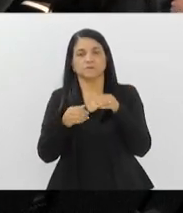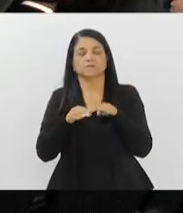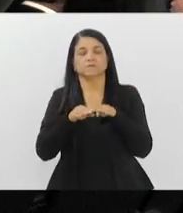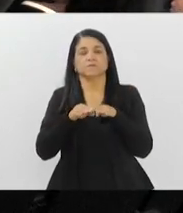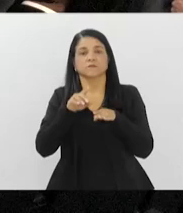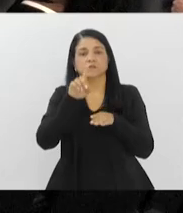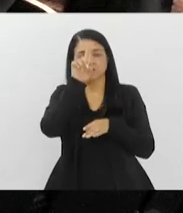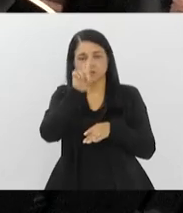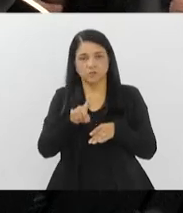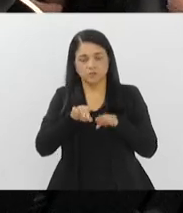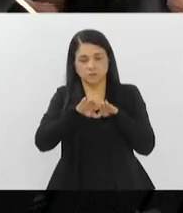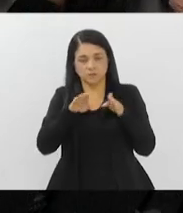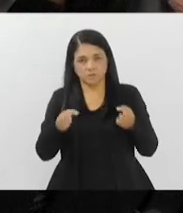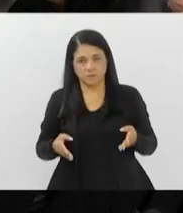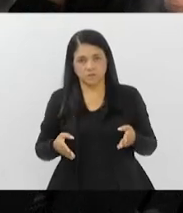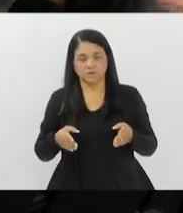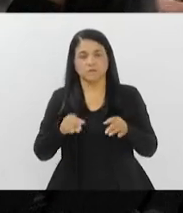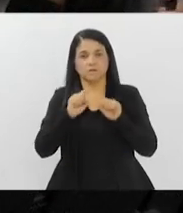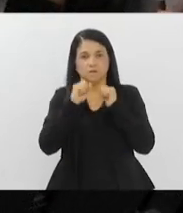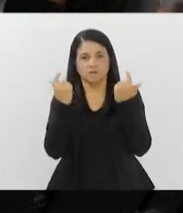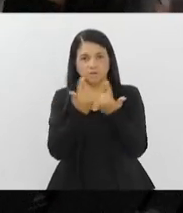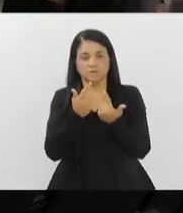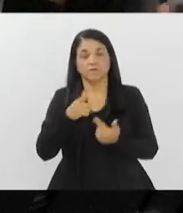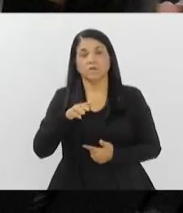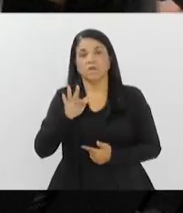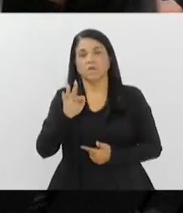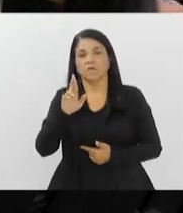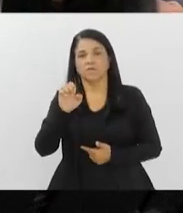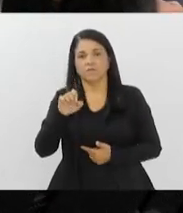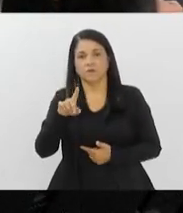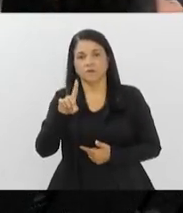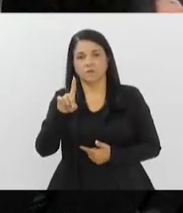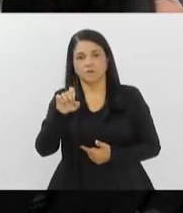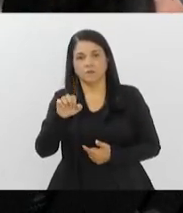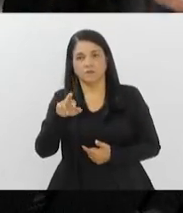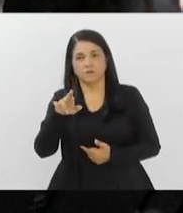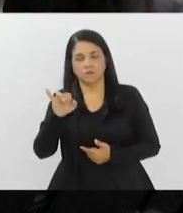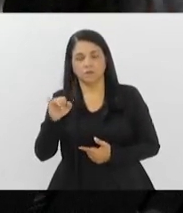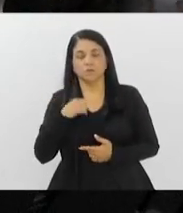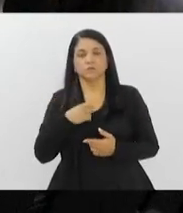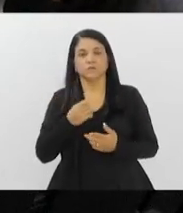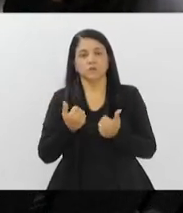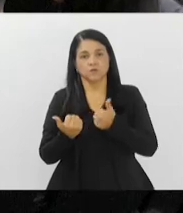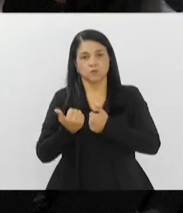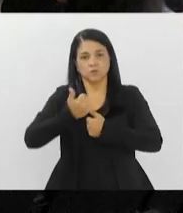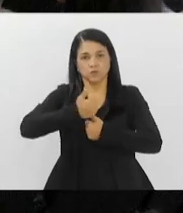Alerj, Frederico Lima, subdiretor do Fórum Permanente,